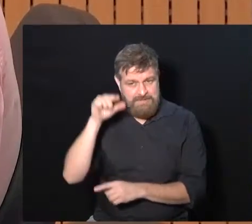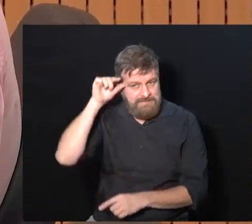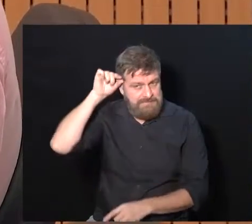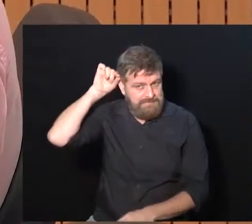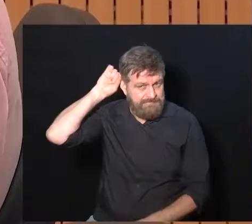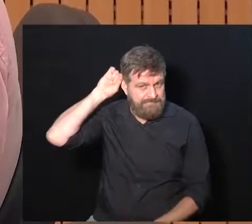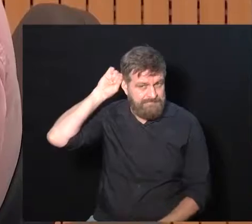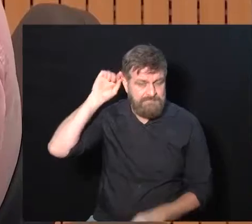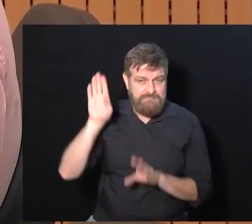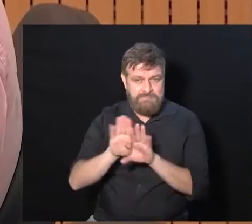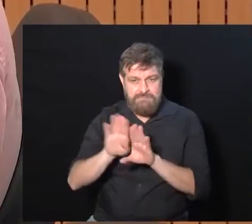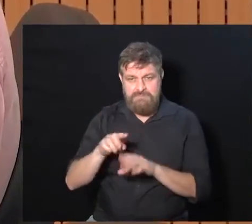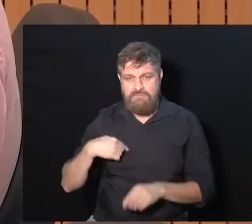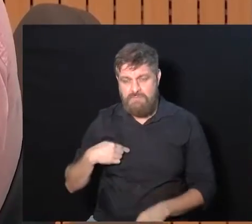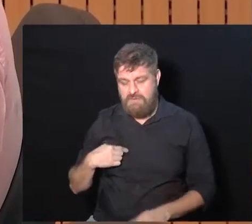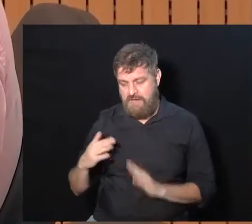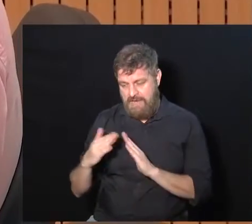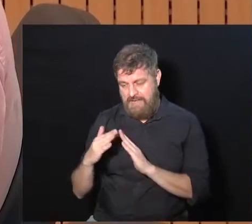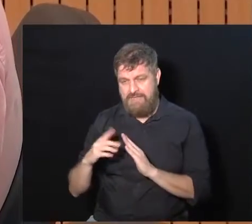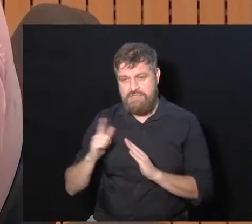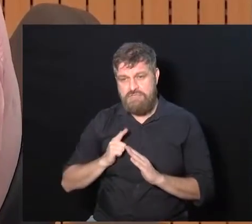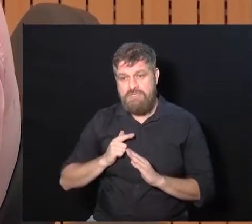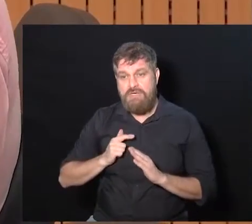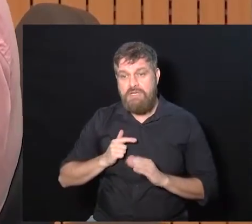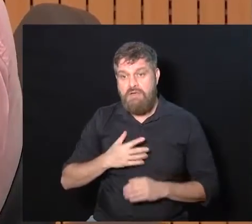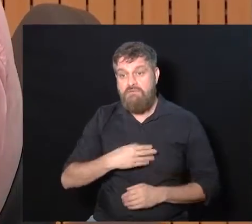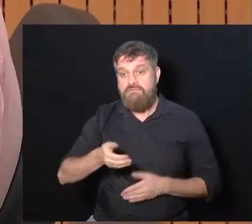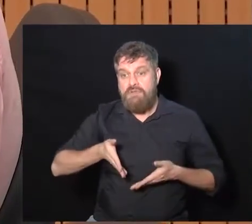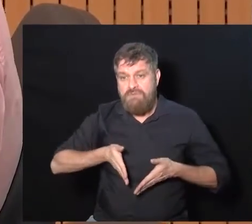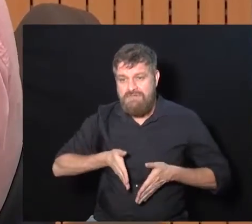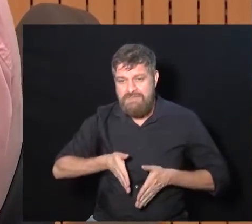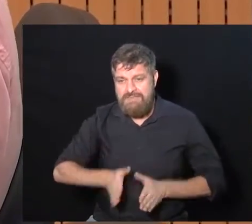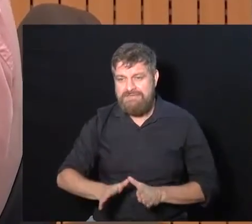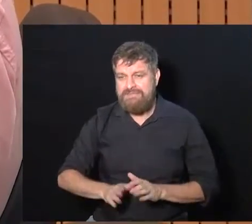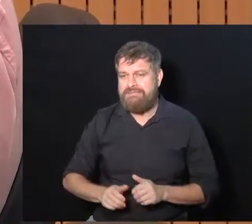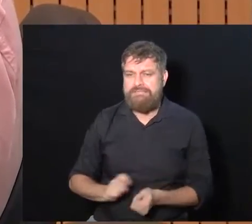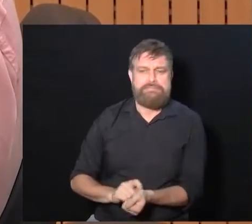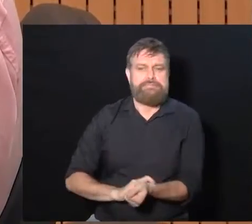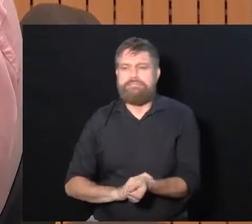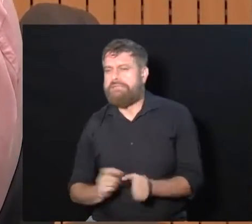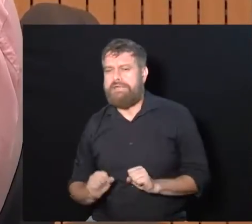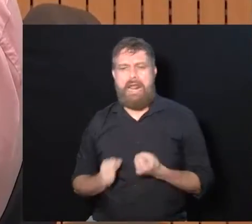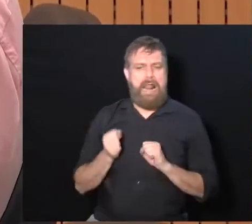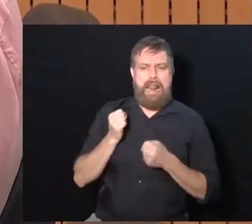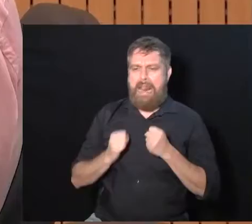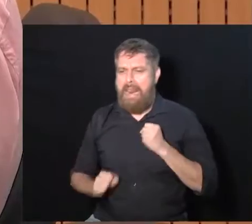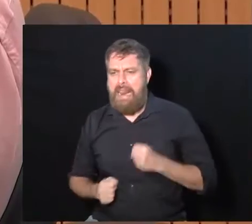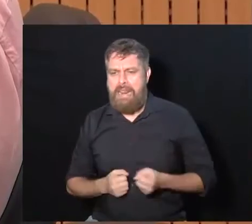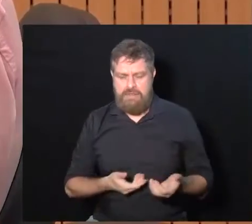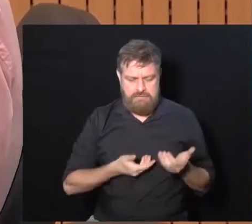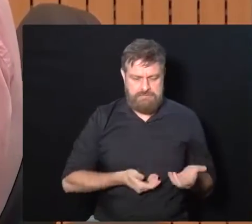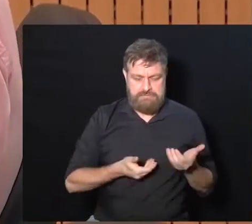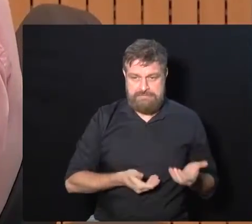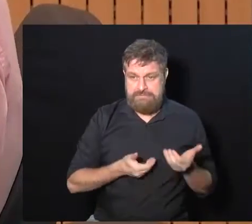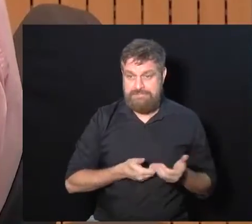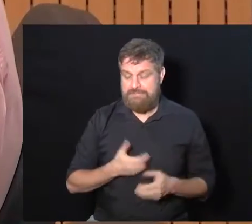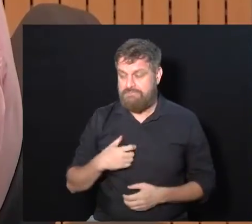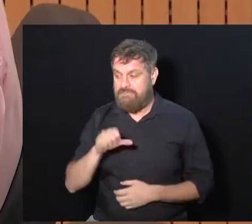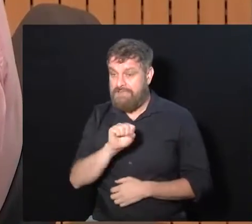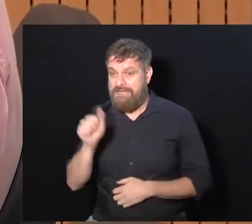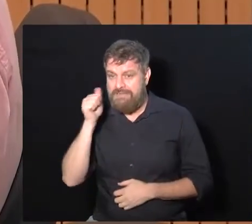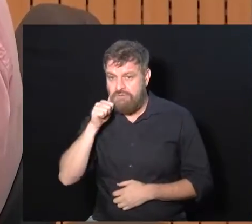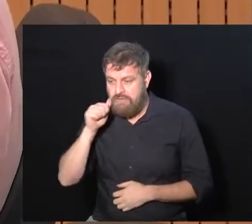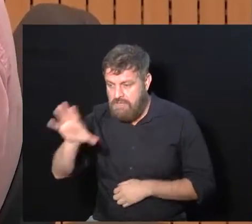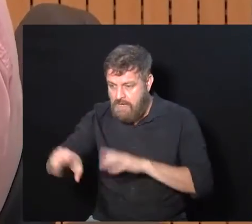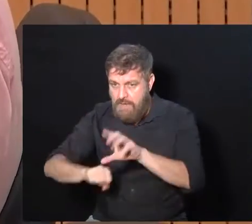e nessa ocasião nasceu minha criança e meu moleque estava muito agitado, a minha sogra foi lá e macerou bem, colocou